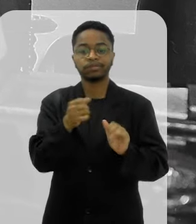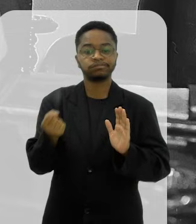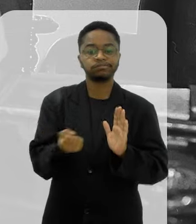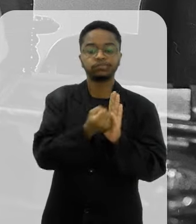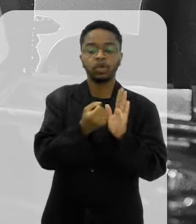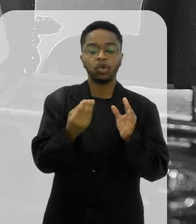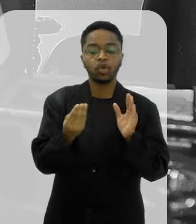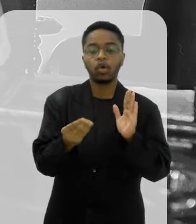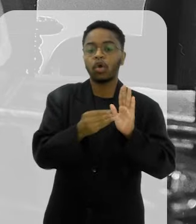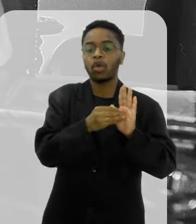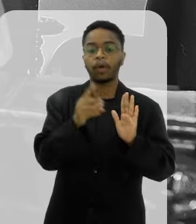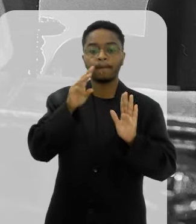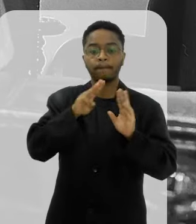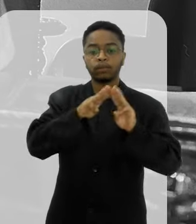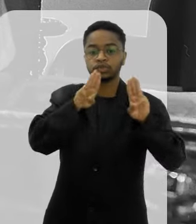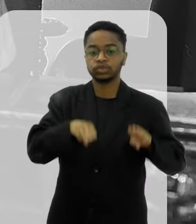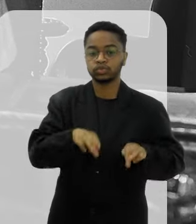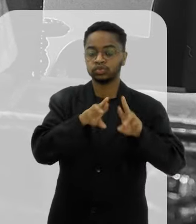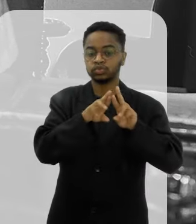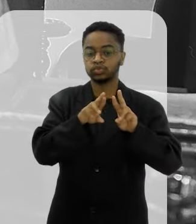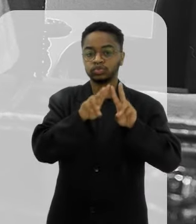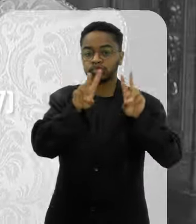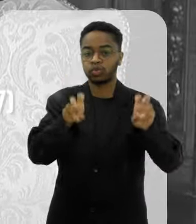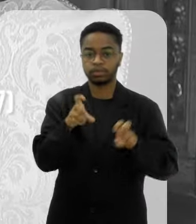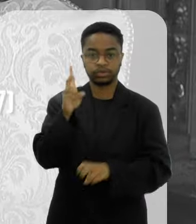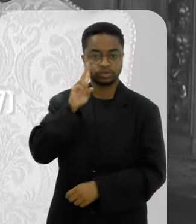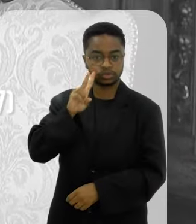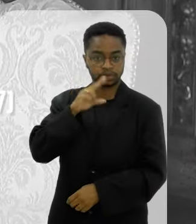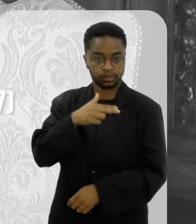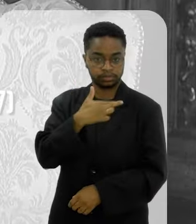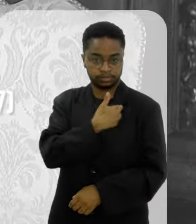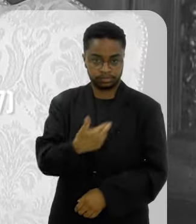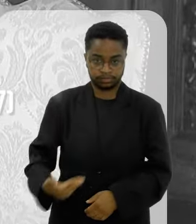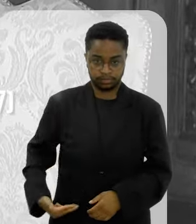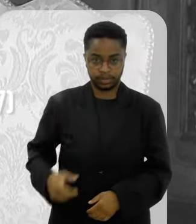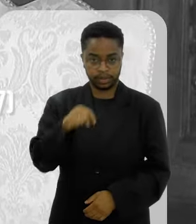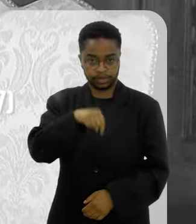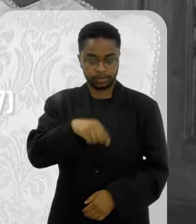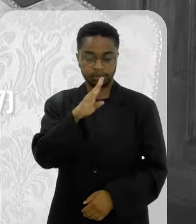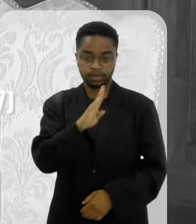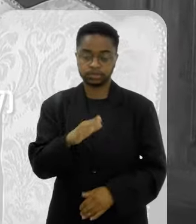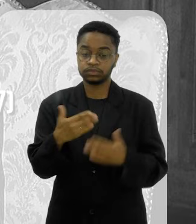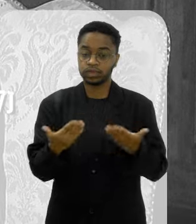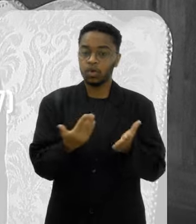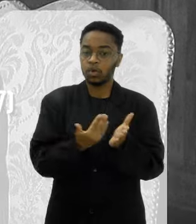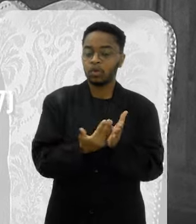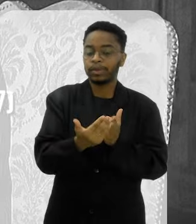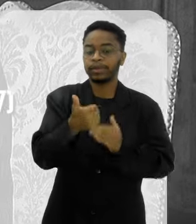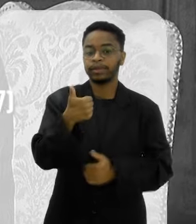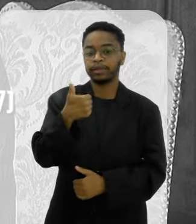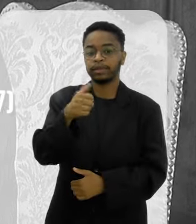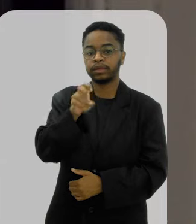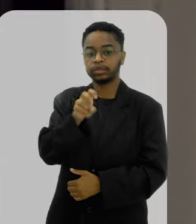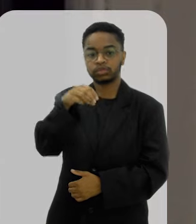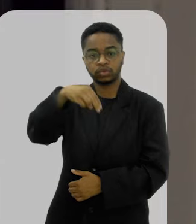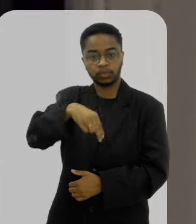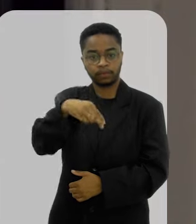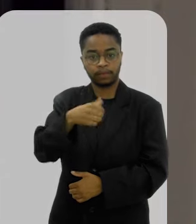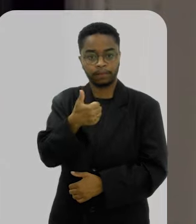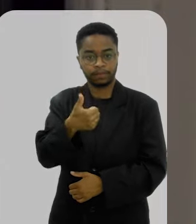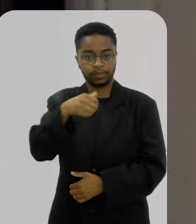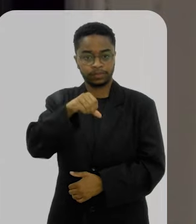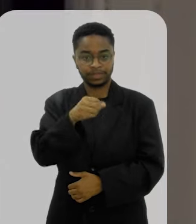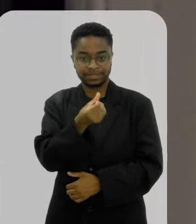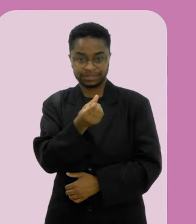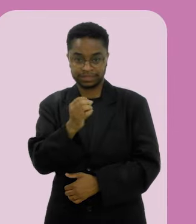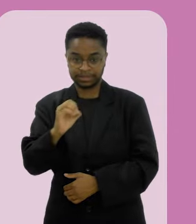um museu sobre a história republicana brasileira. E ele é inaugurado em 15 de novembro de 1960, do